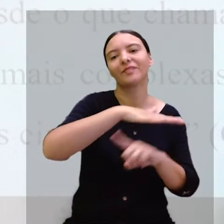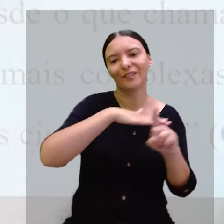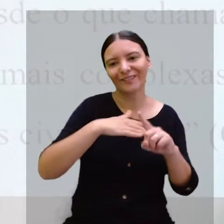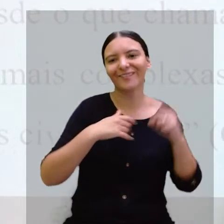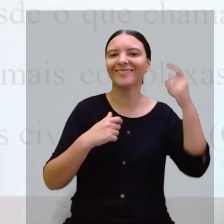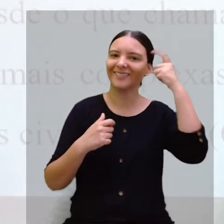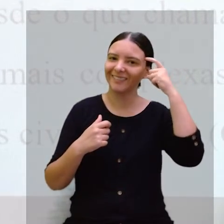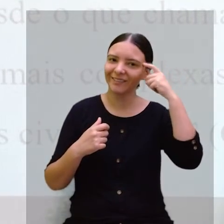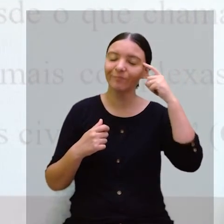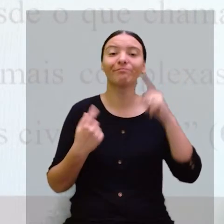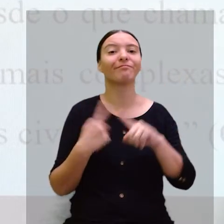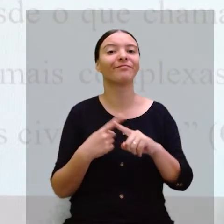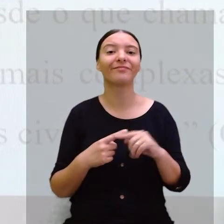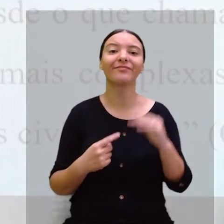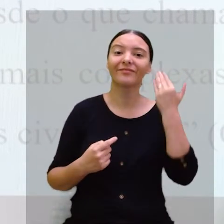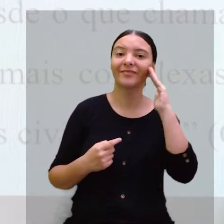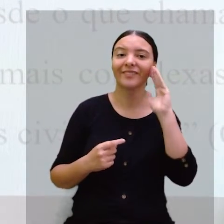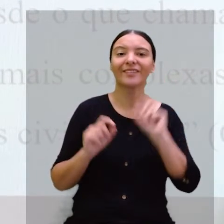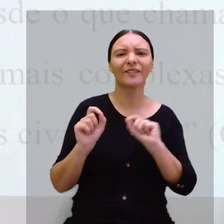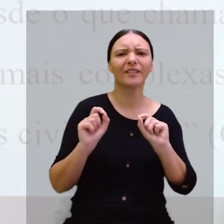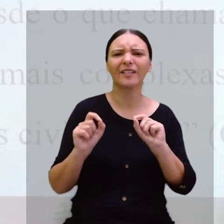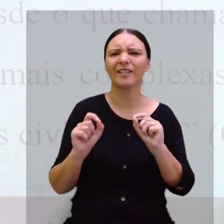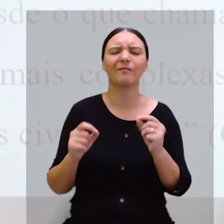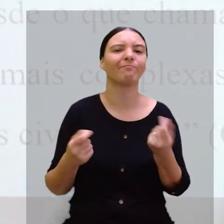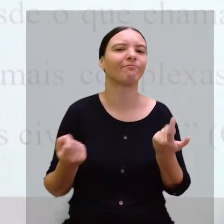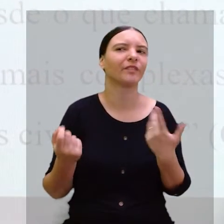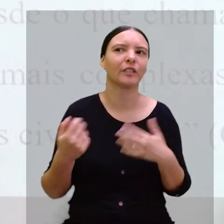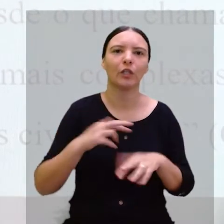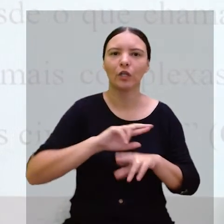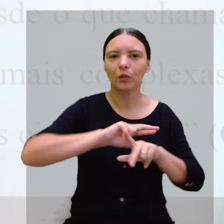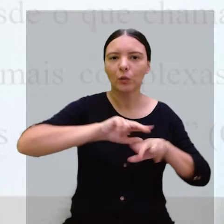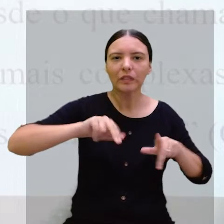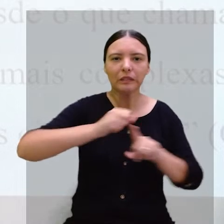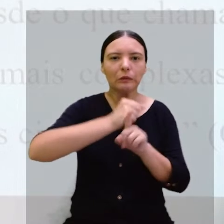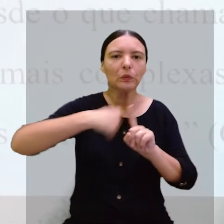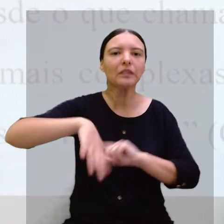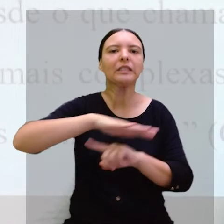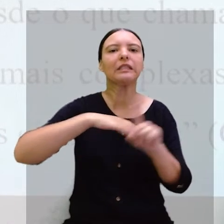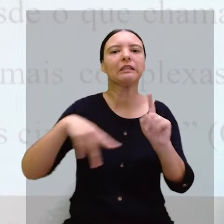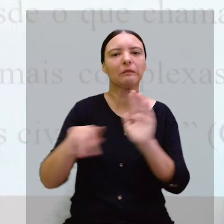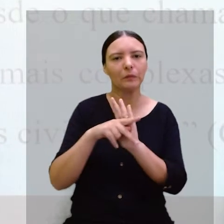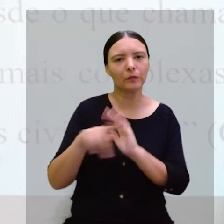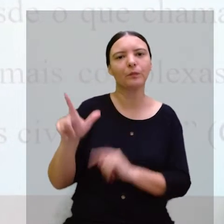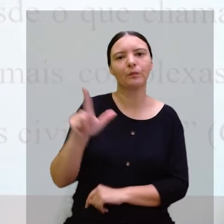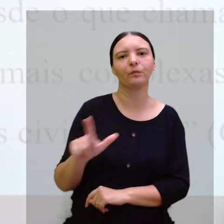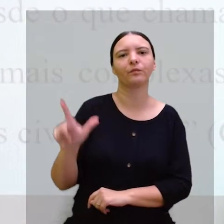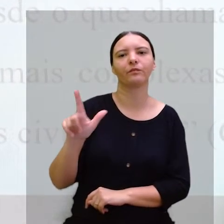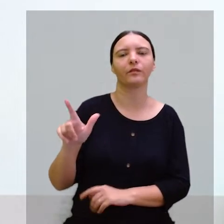estou compreendendo produções muito amplas da sociedade como literárias, tá?